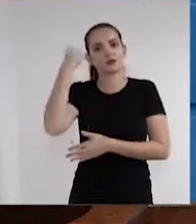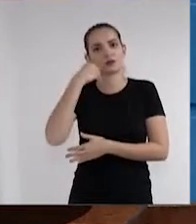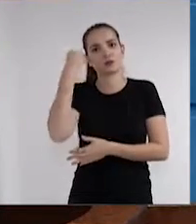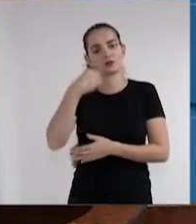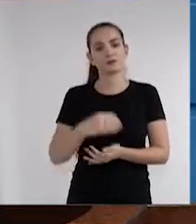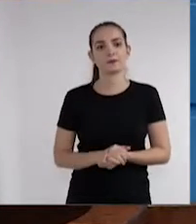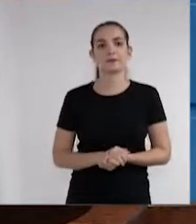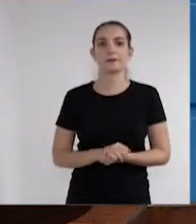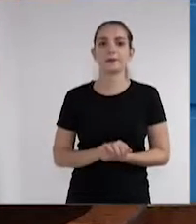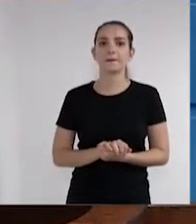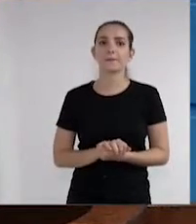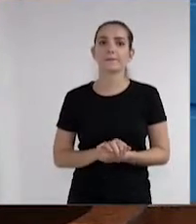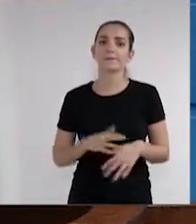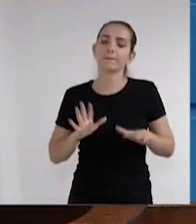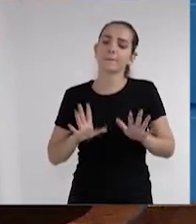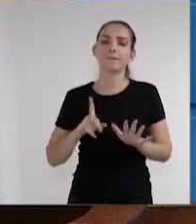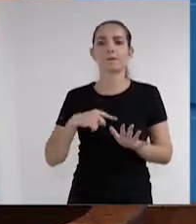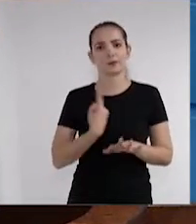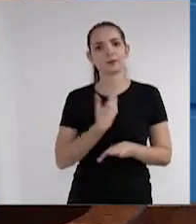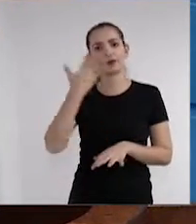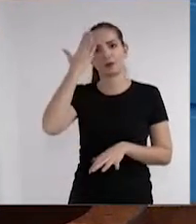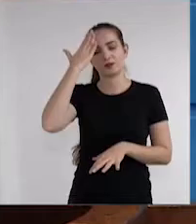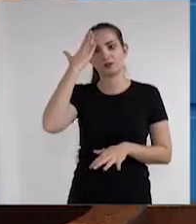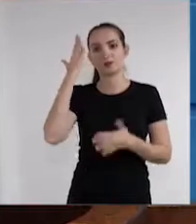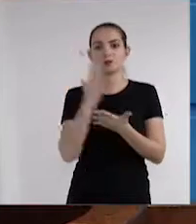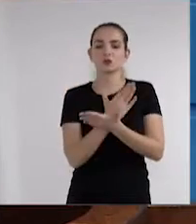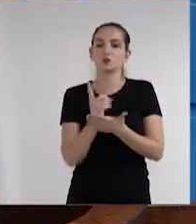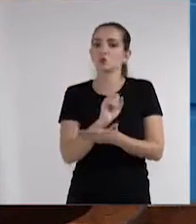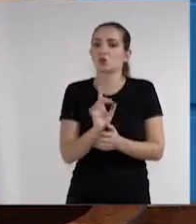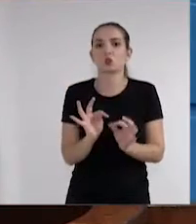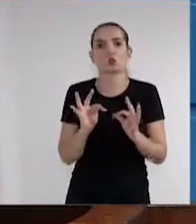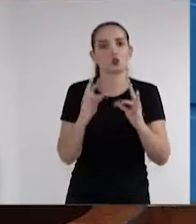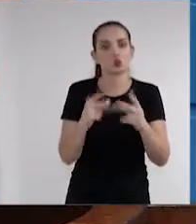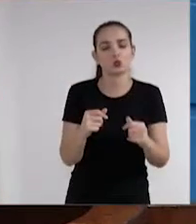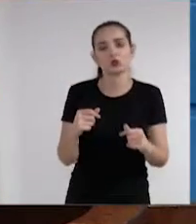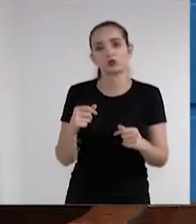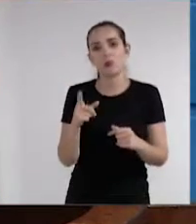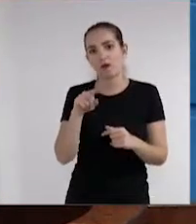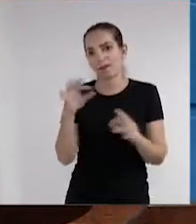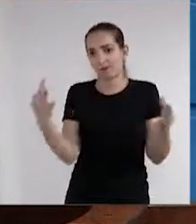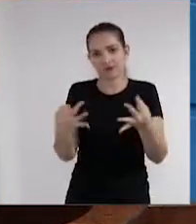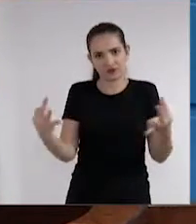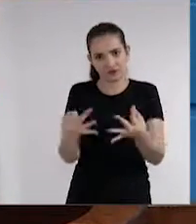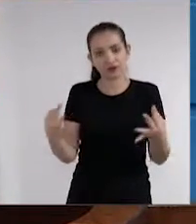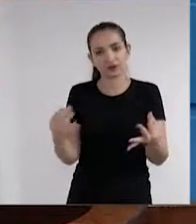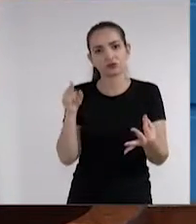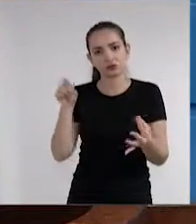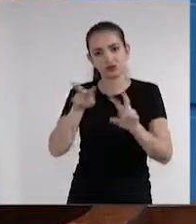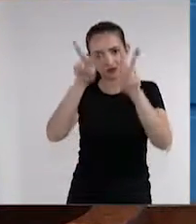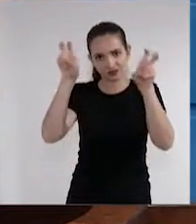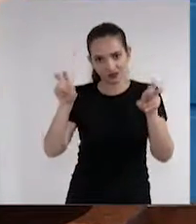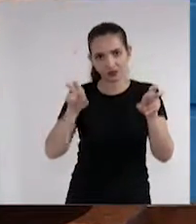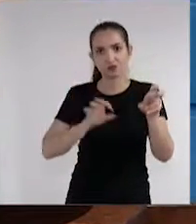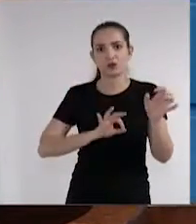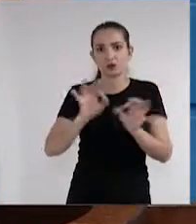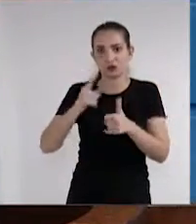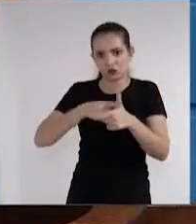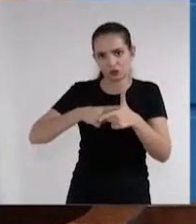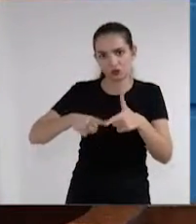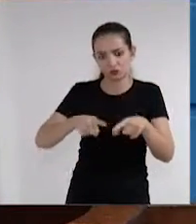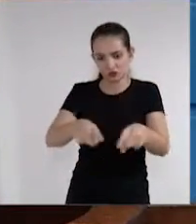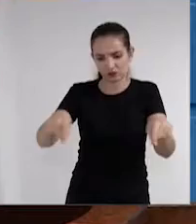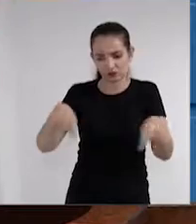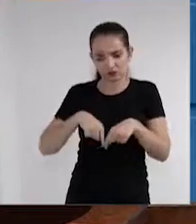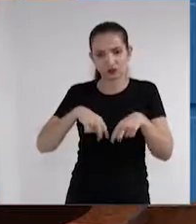certo. Que a gente sabe que nem tudo são flores em relação à reforma agrária, que nem tudo são flores em